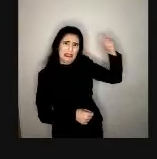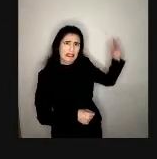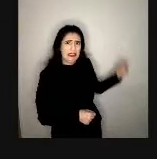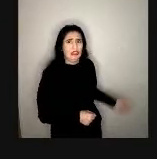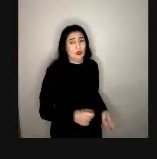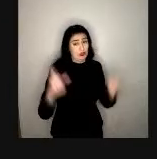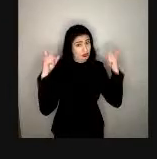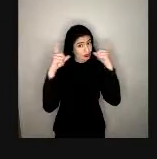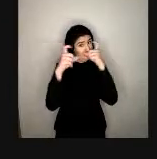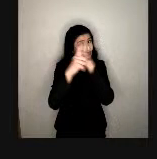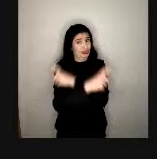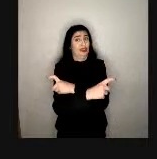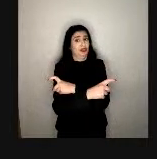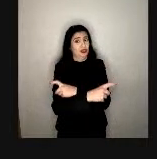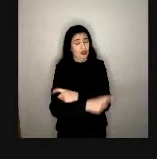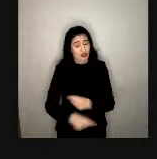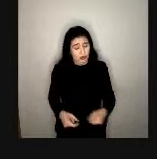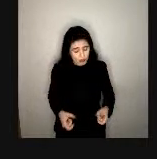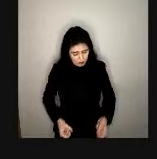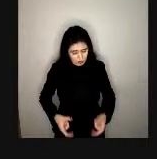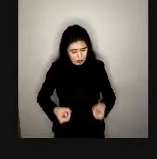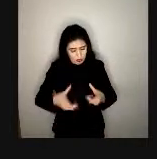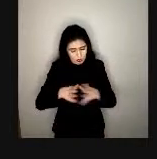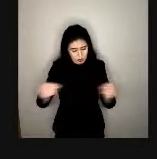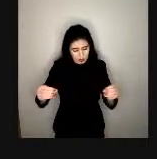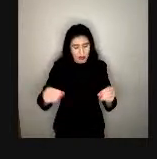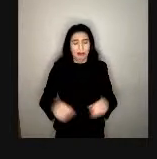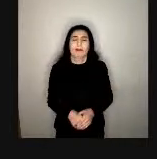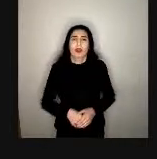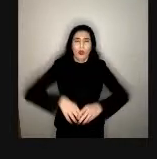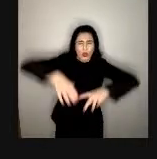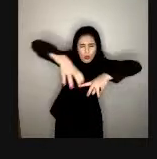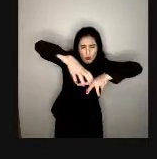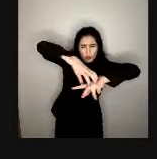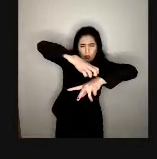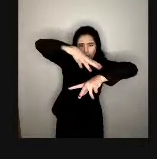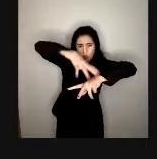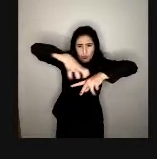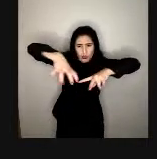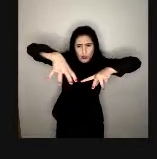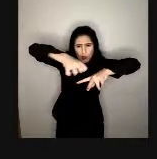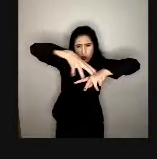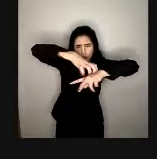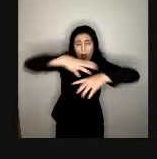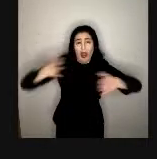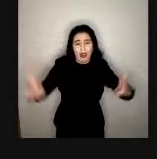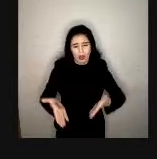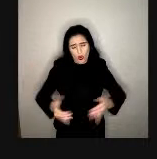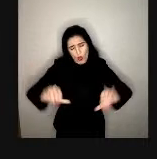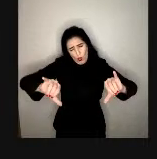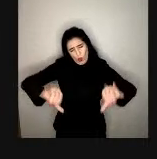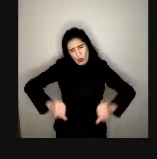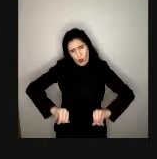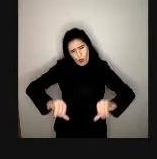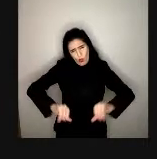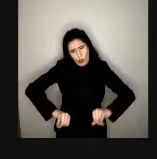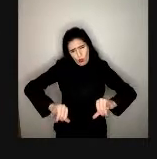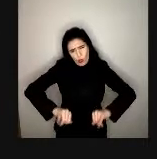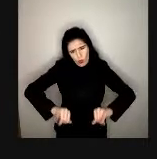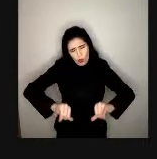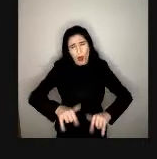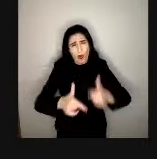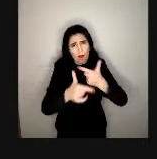que ela teve que fazer rádios muito pesadas e agora ela está sofrendo as consequências disso, ela está com problema nos